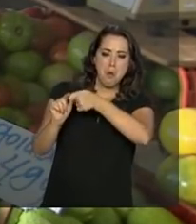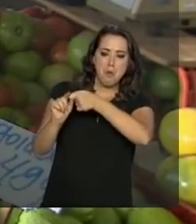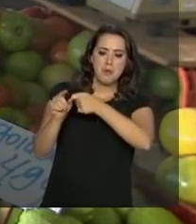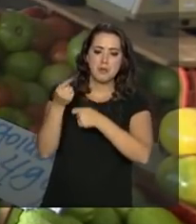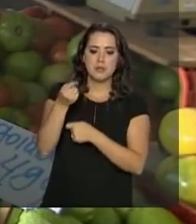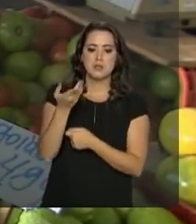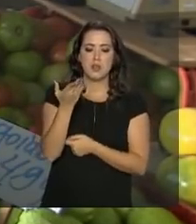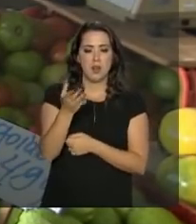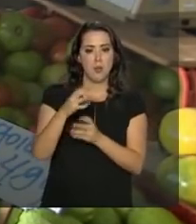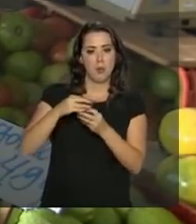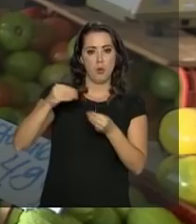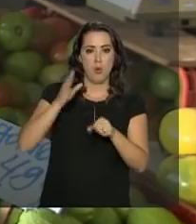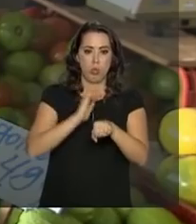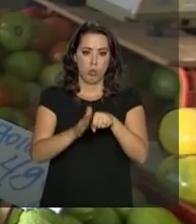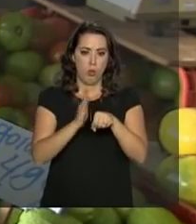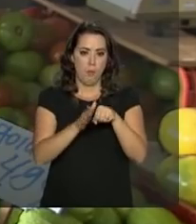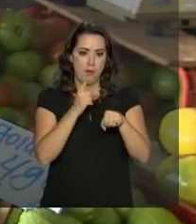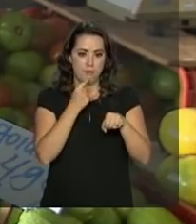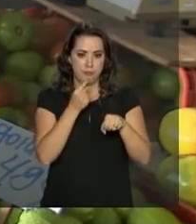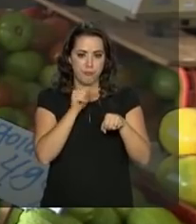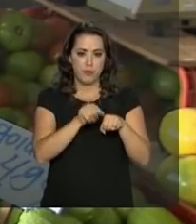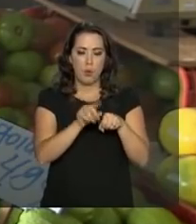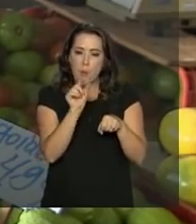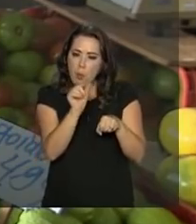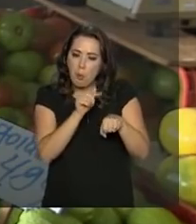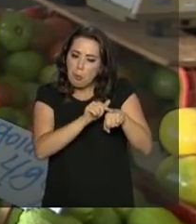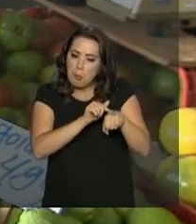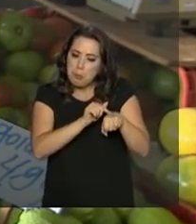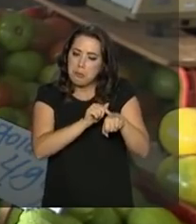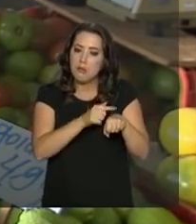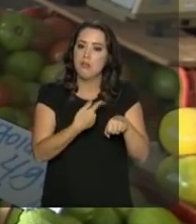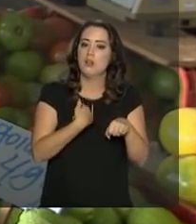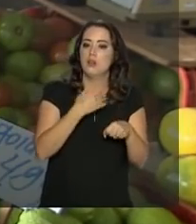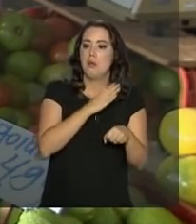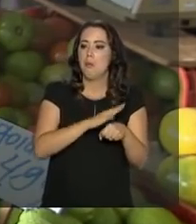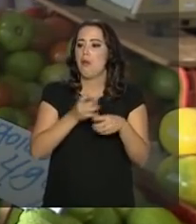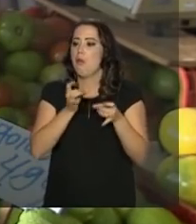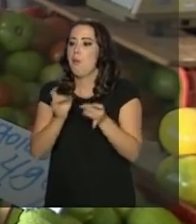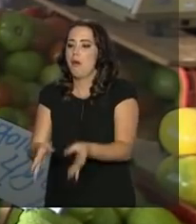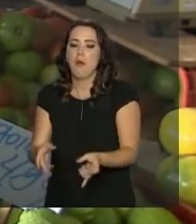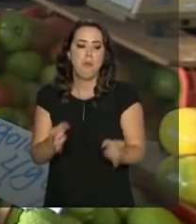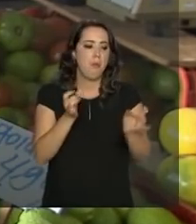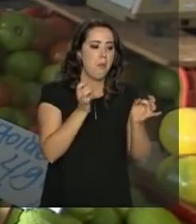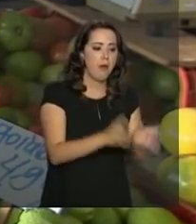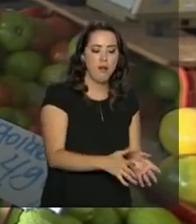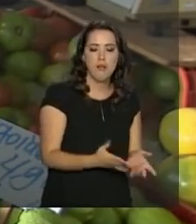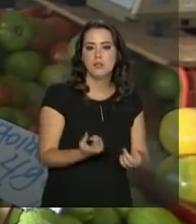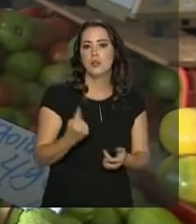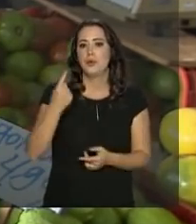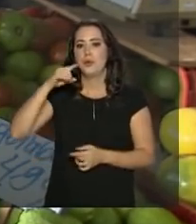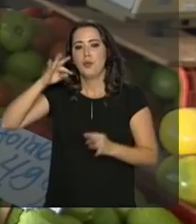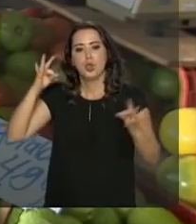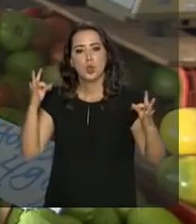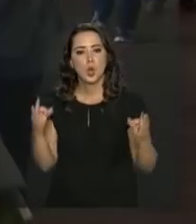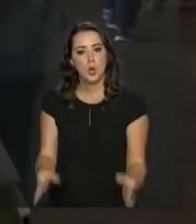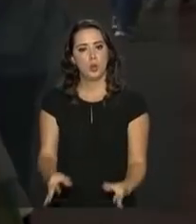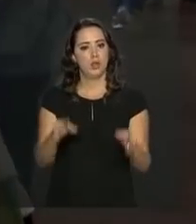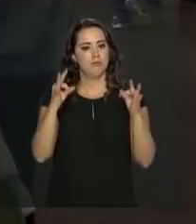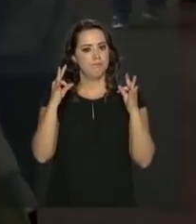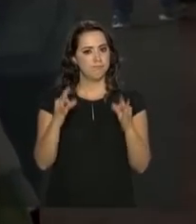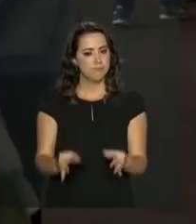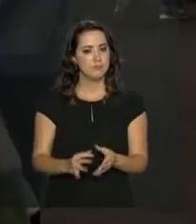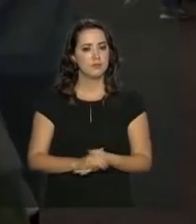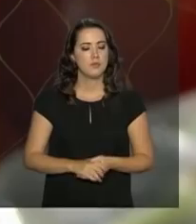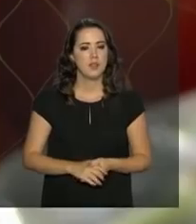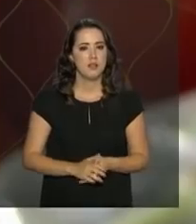esse tomate, por exemplo, irem para o lixo. E de um em um, somam milhares de quilos descartados no fim do dia. Entre